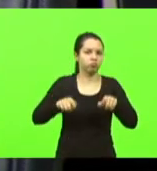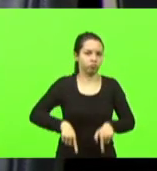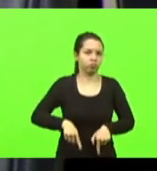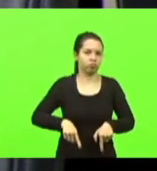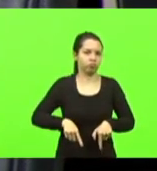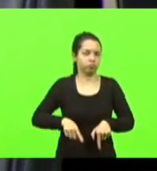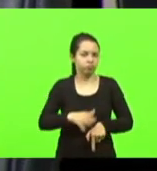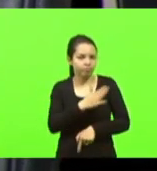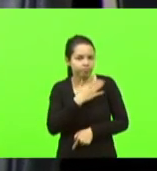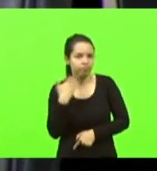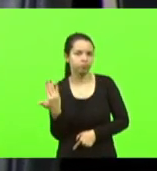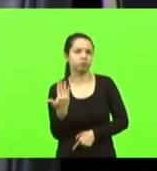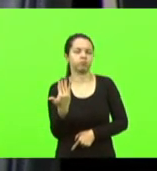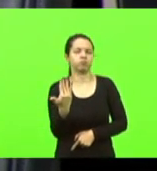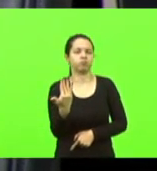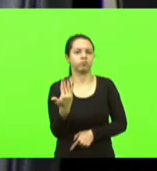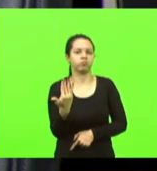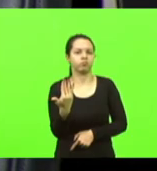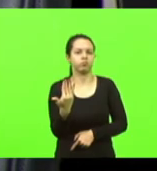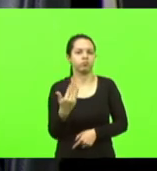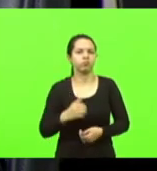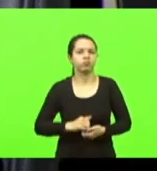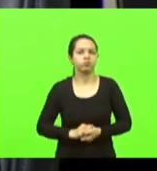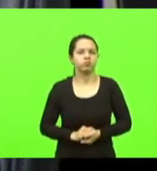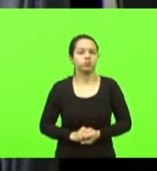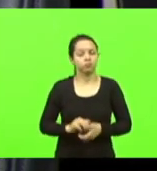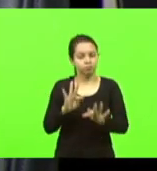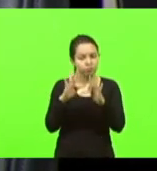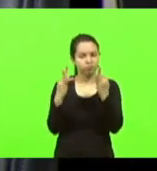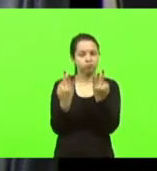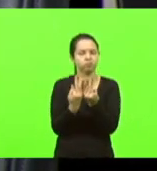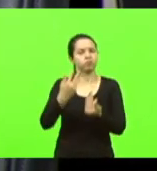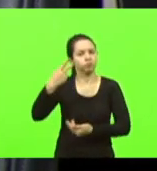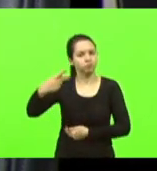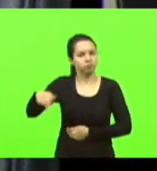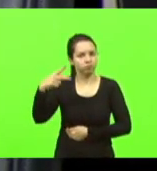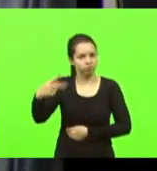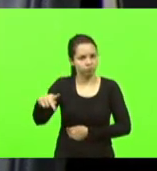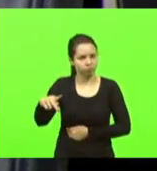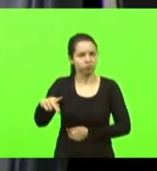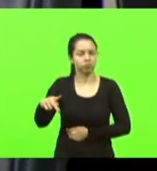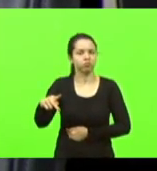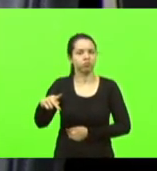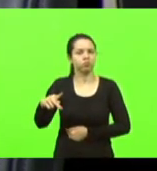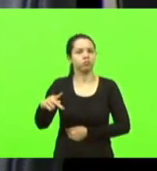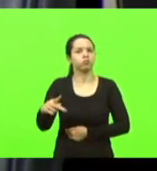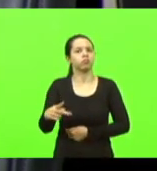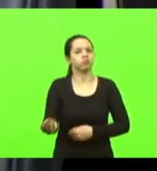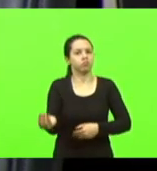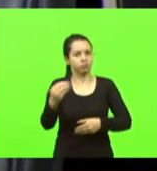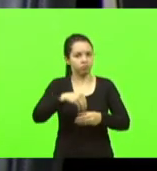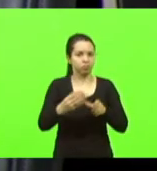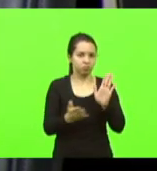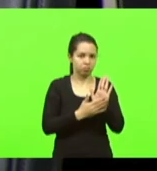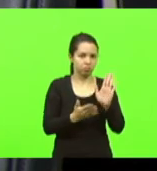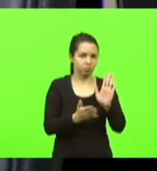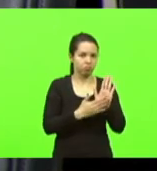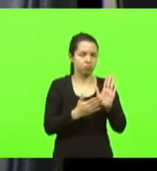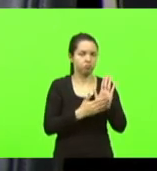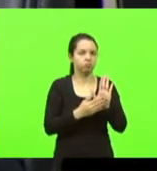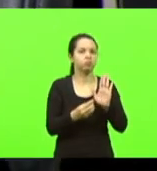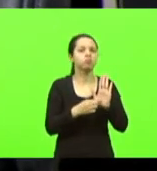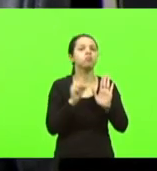vieram a falecer a sua família dentro da nossa emenda da nossa proposta